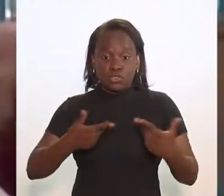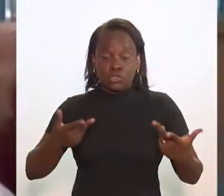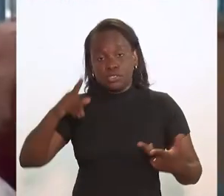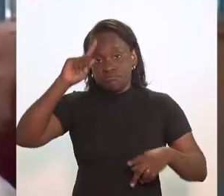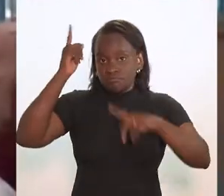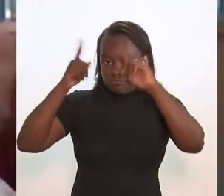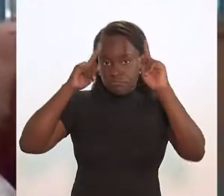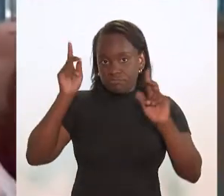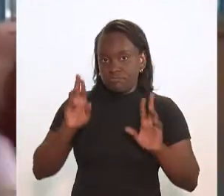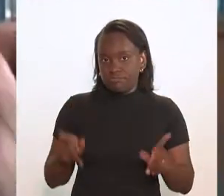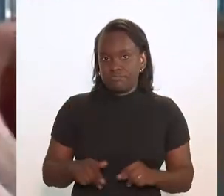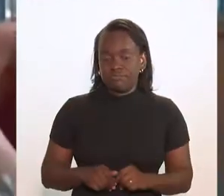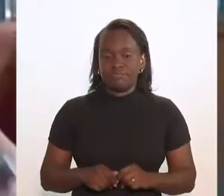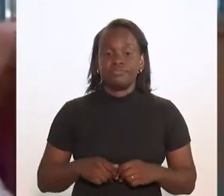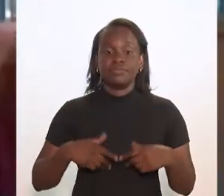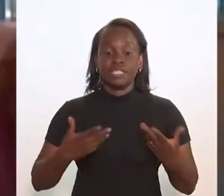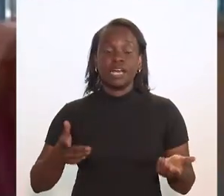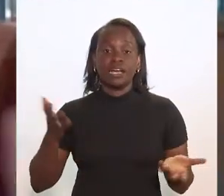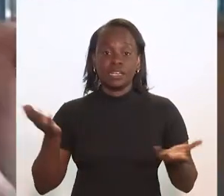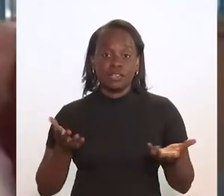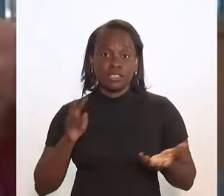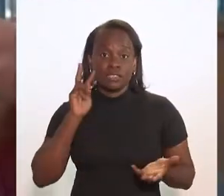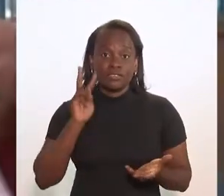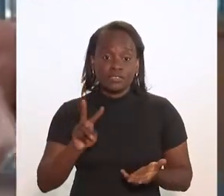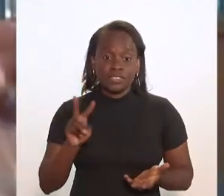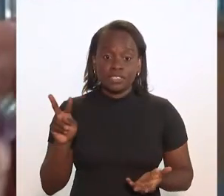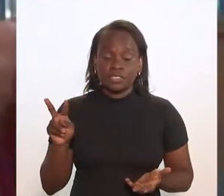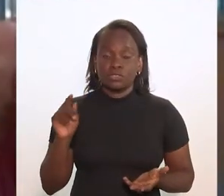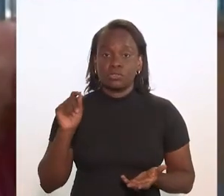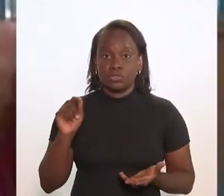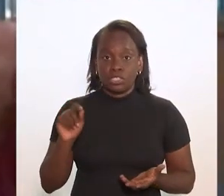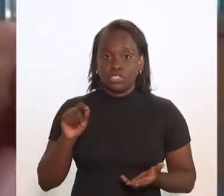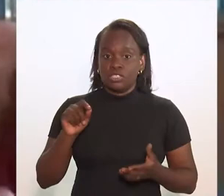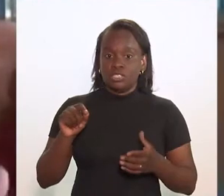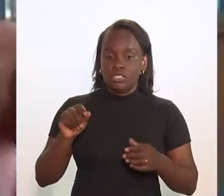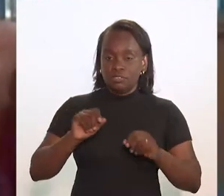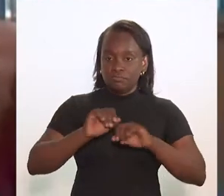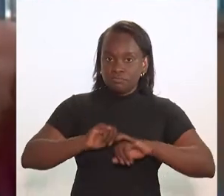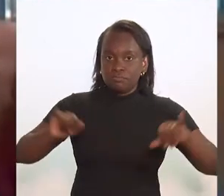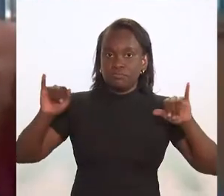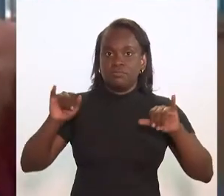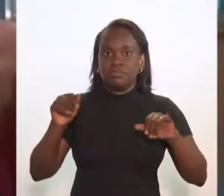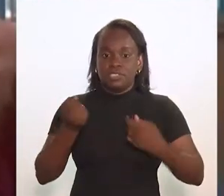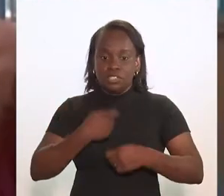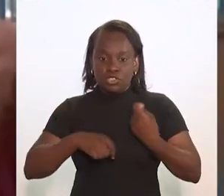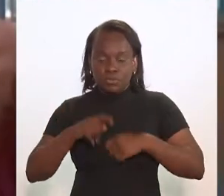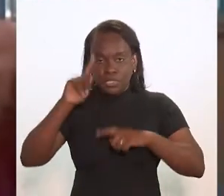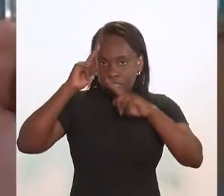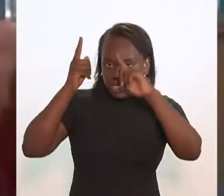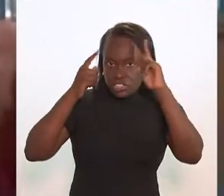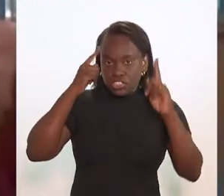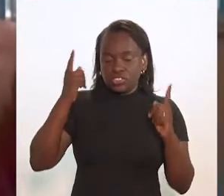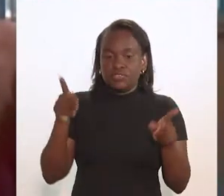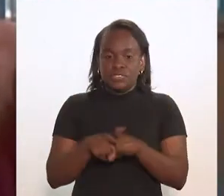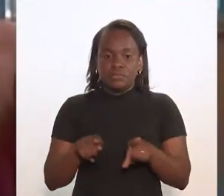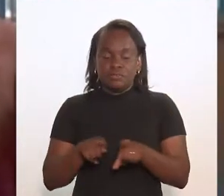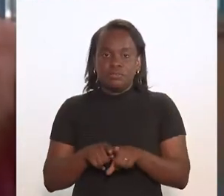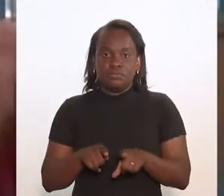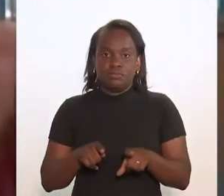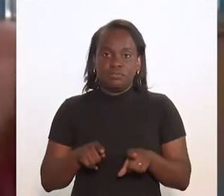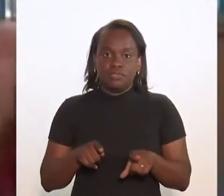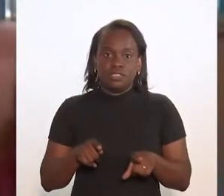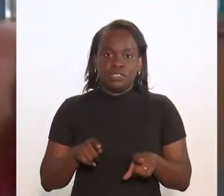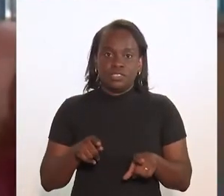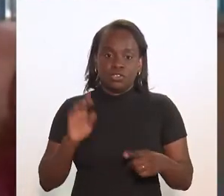produtos criativos. E o que nós vimos, essa chamada da relação da economia criativa